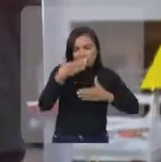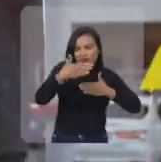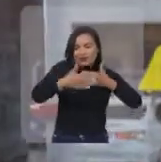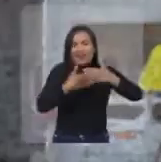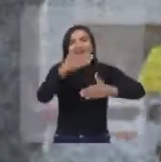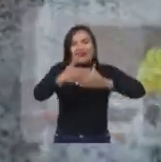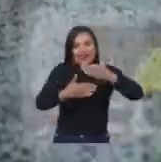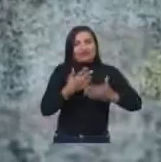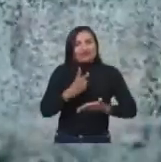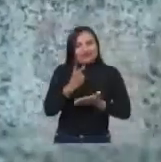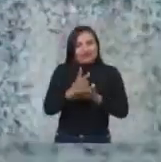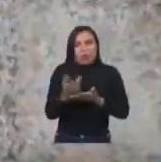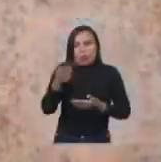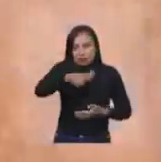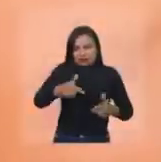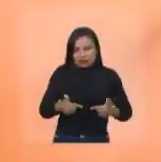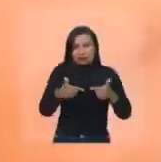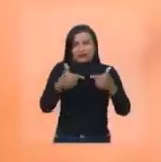degrau.